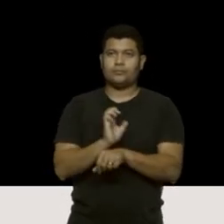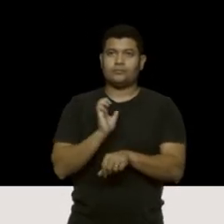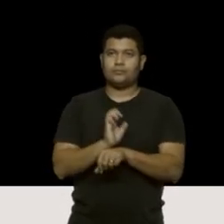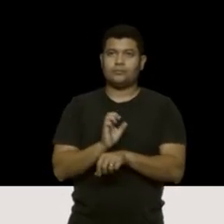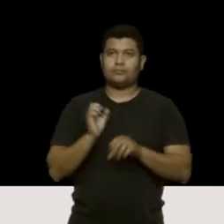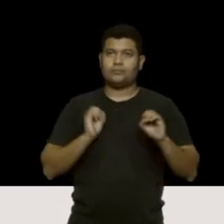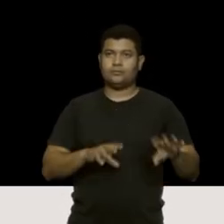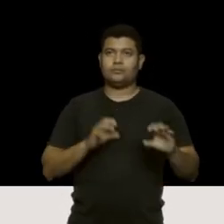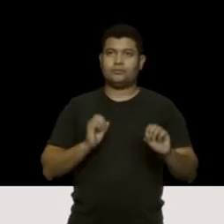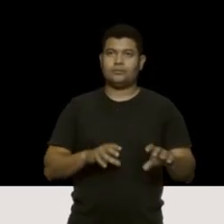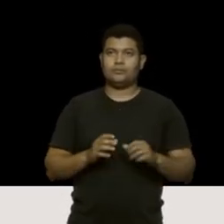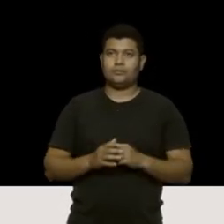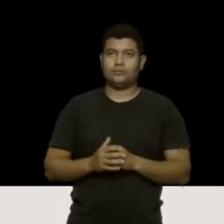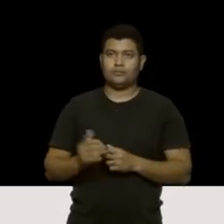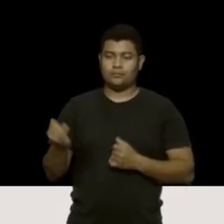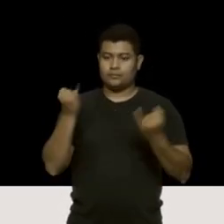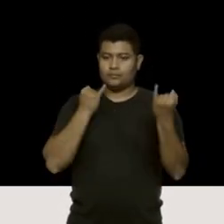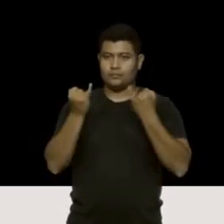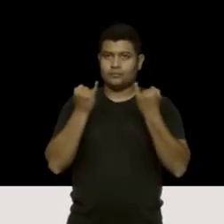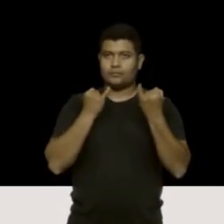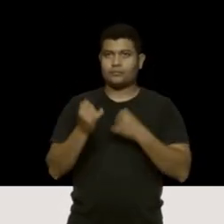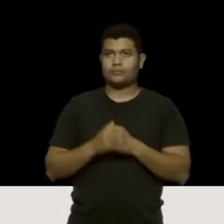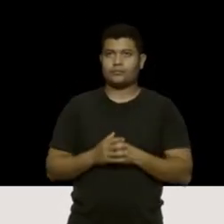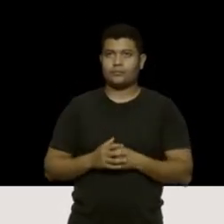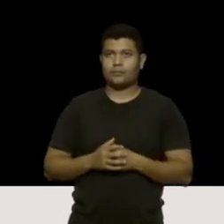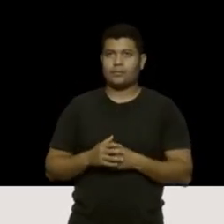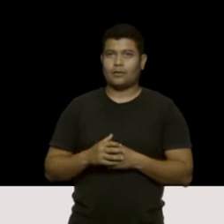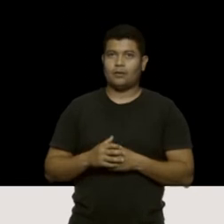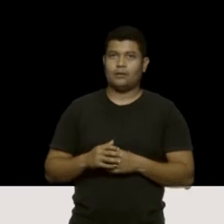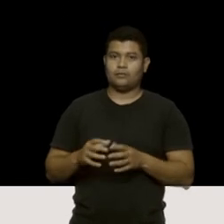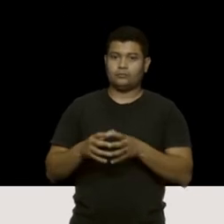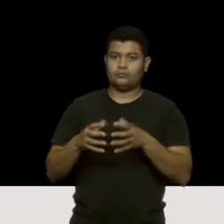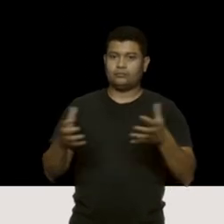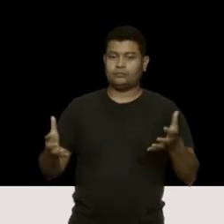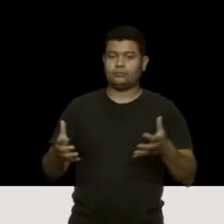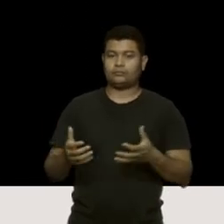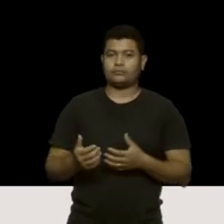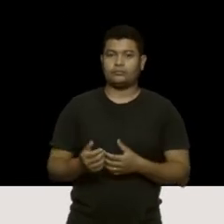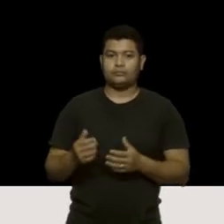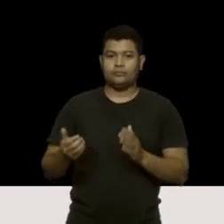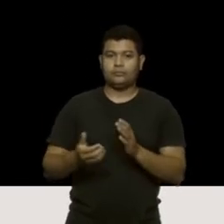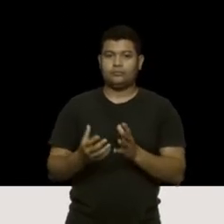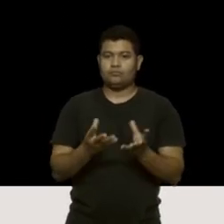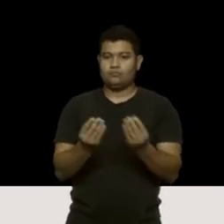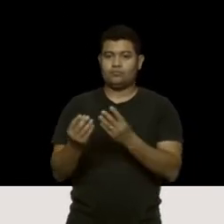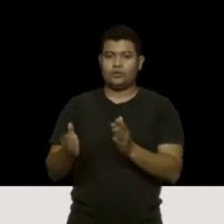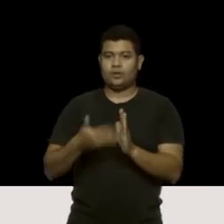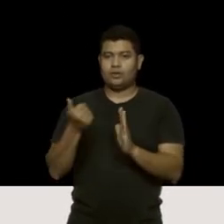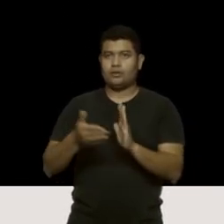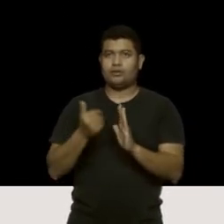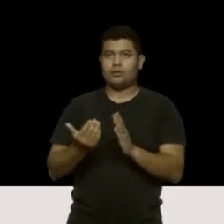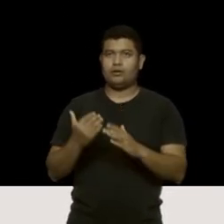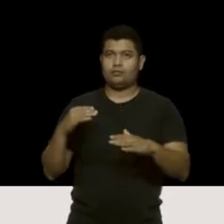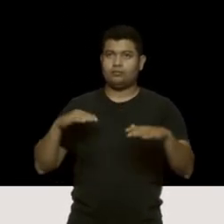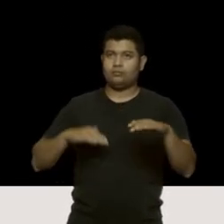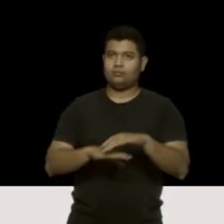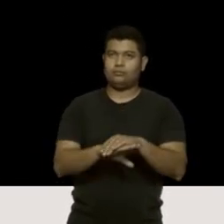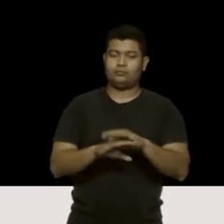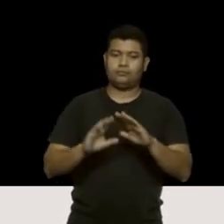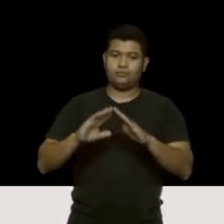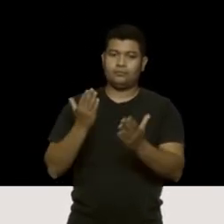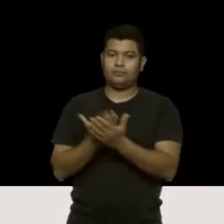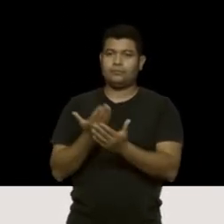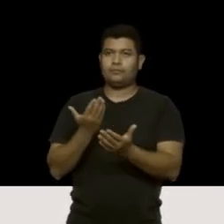Educação informações acerca da grande quantidade de livros didáticos acumulados nas